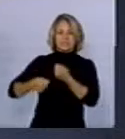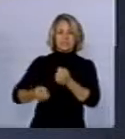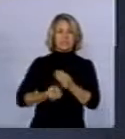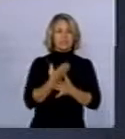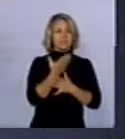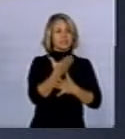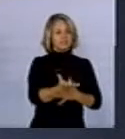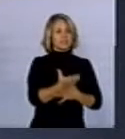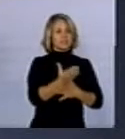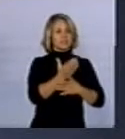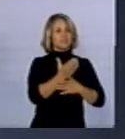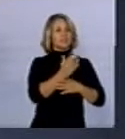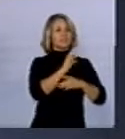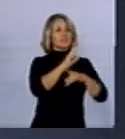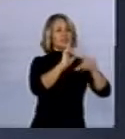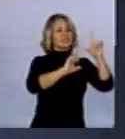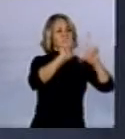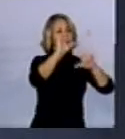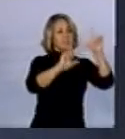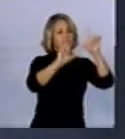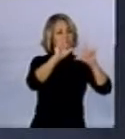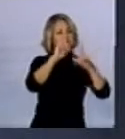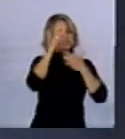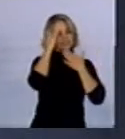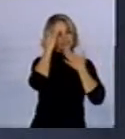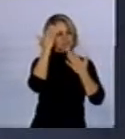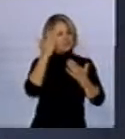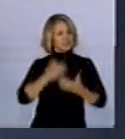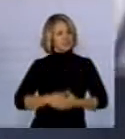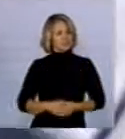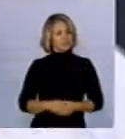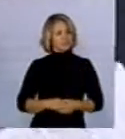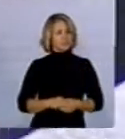são de obras audiovisuais. Muito obrigada.